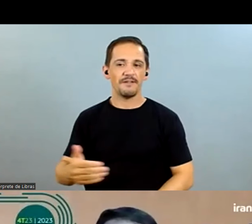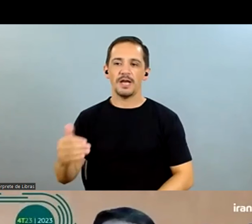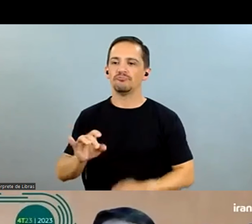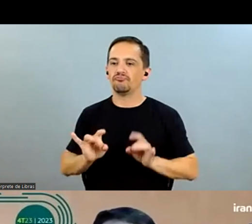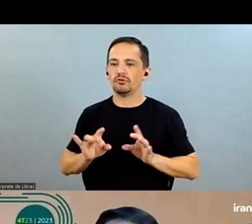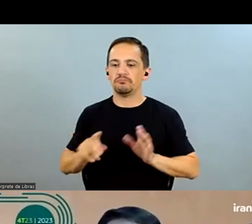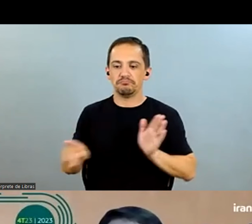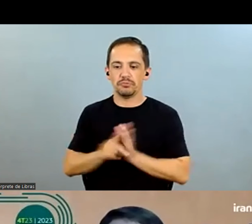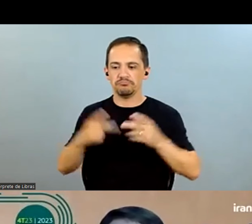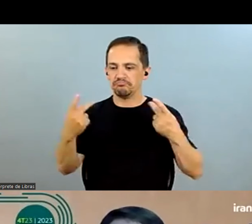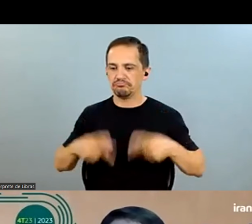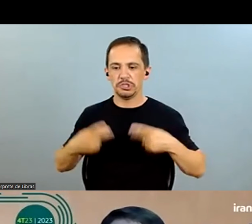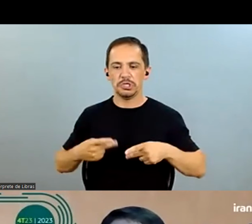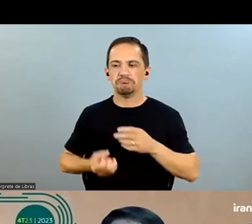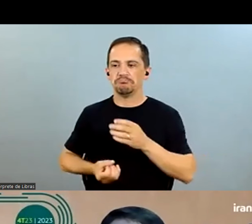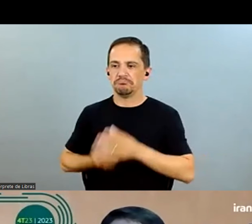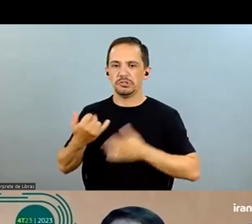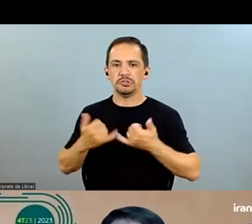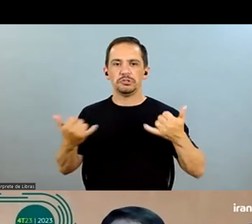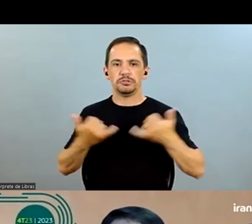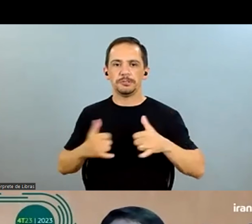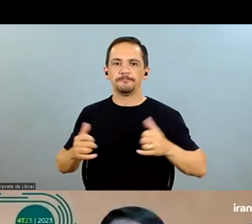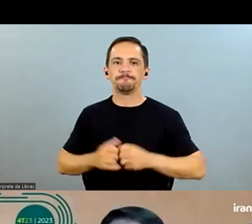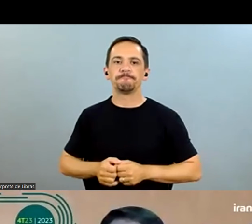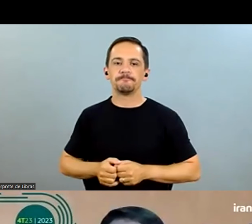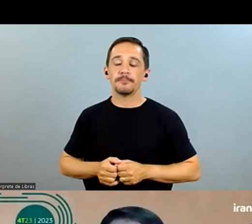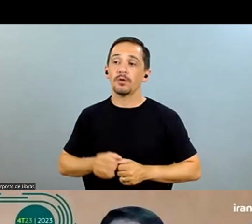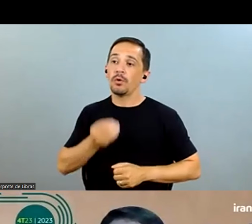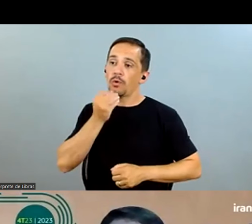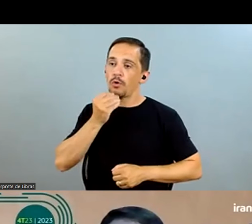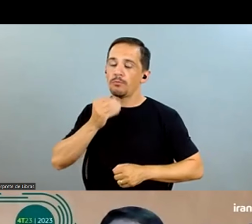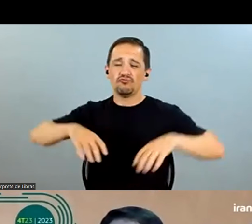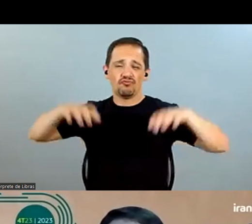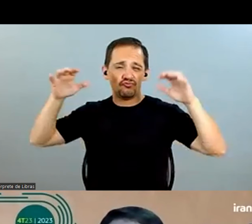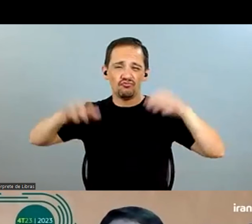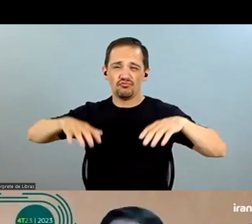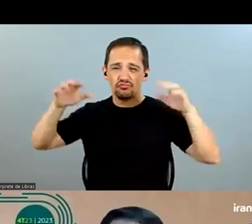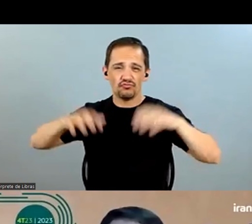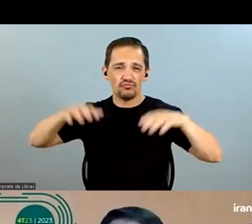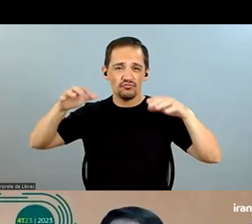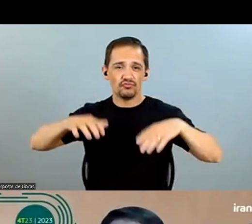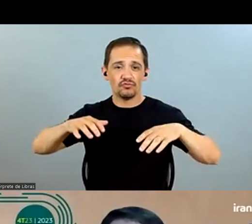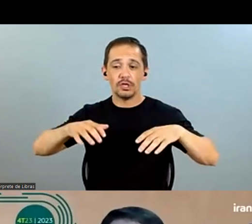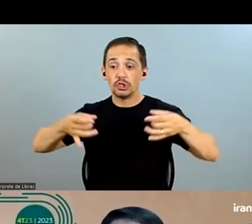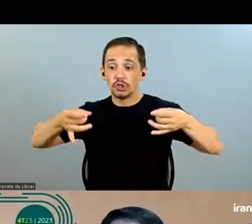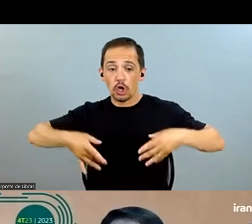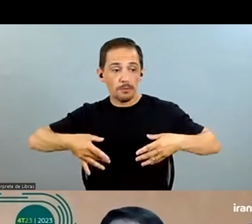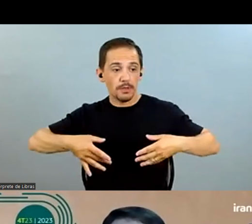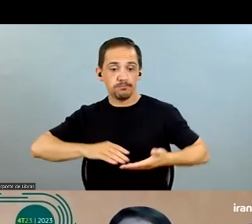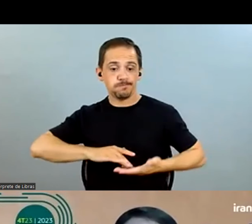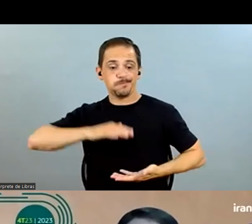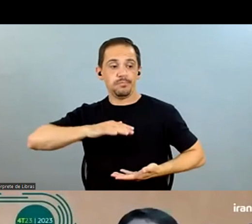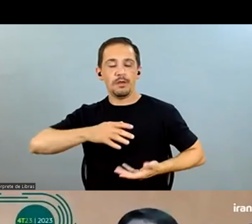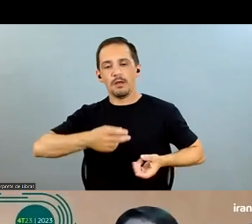eh eventualmente com período mais mais chuvoso a gente pode est vendendo no sistema mas não é nosso objetivo ter